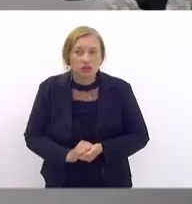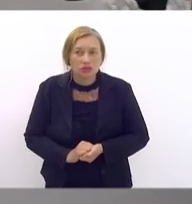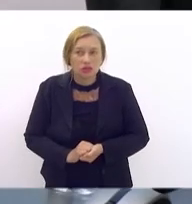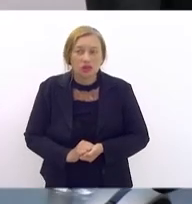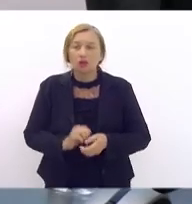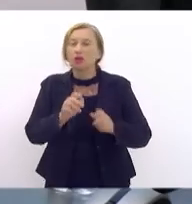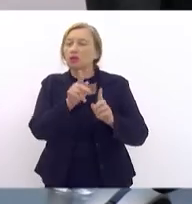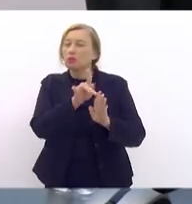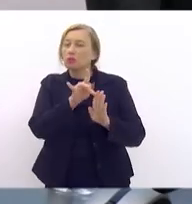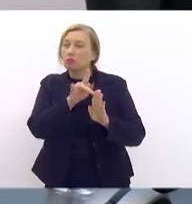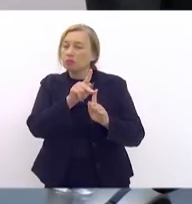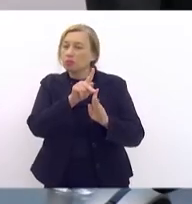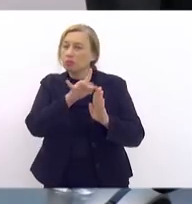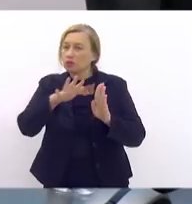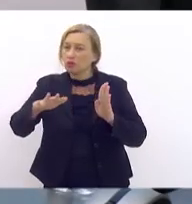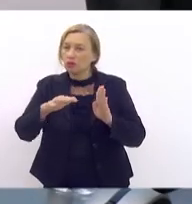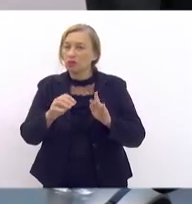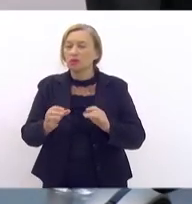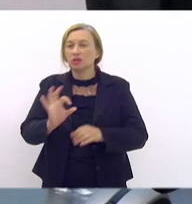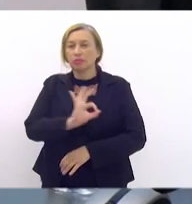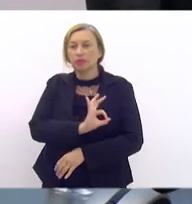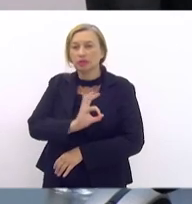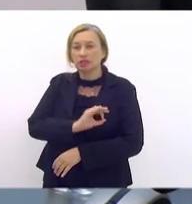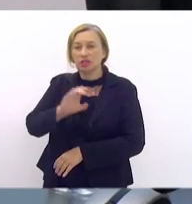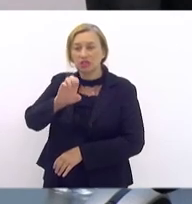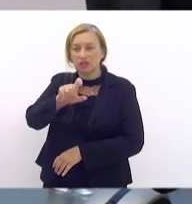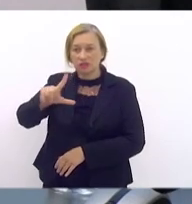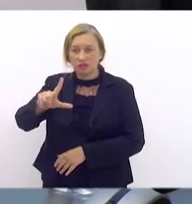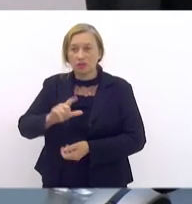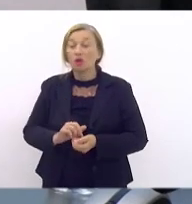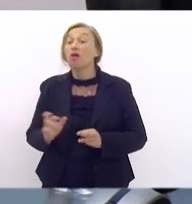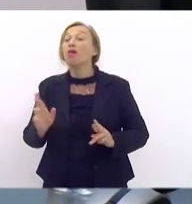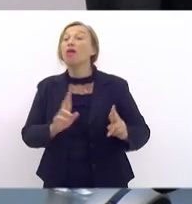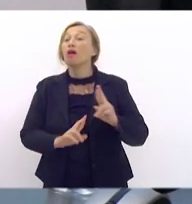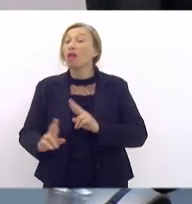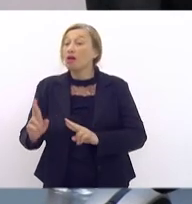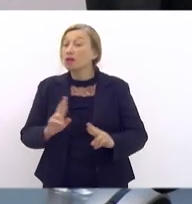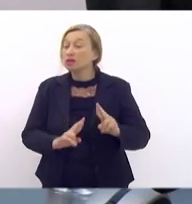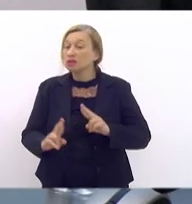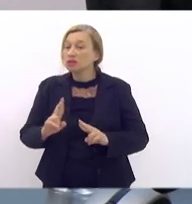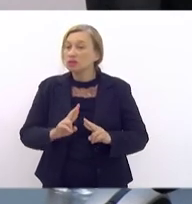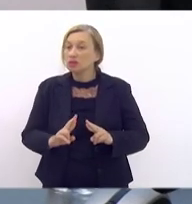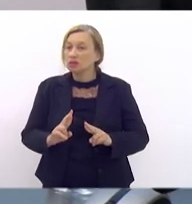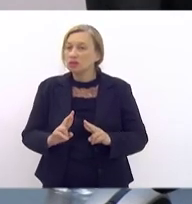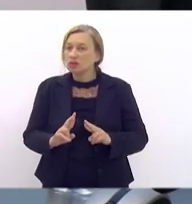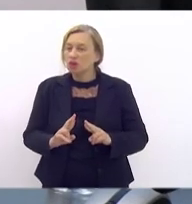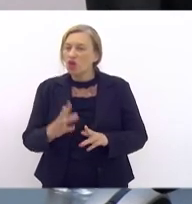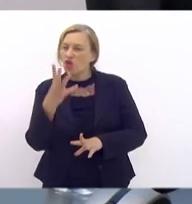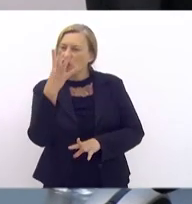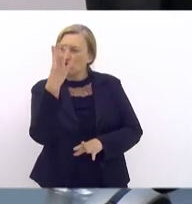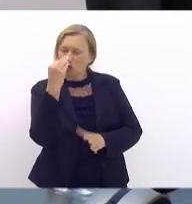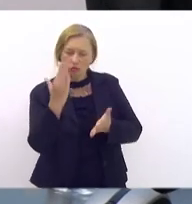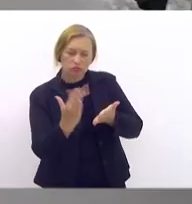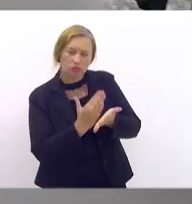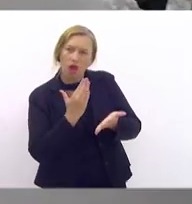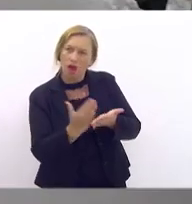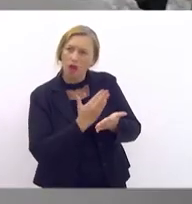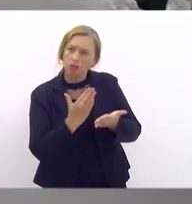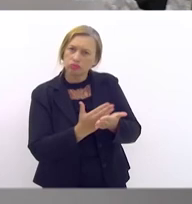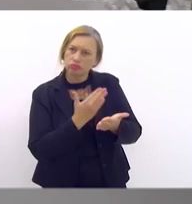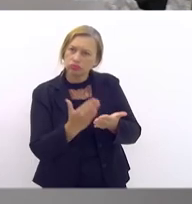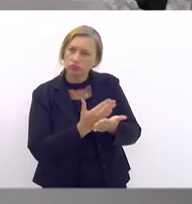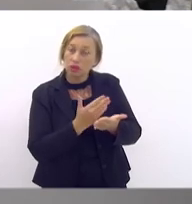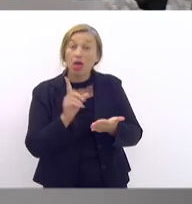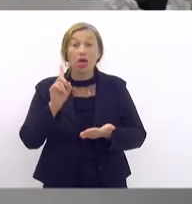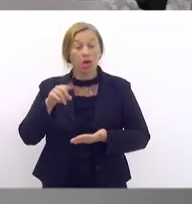protocolo da Polícia Civil em relação a mosaicos de fotografia